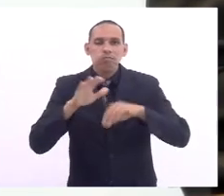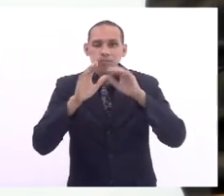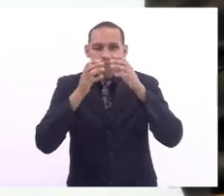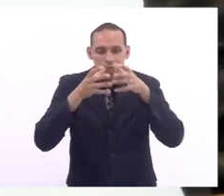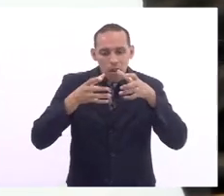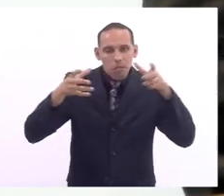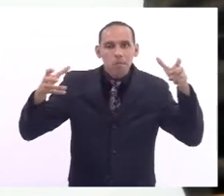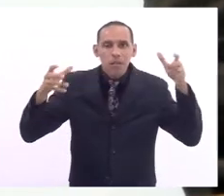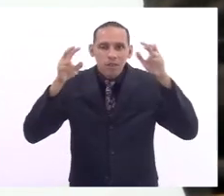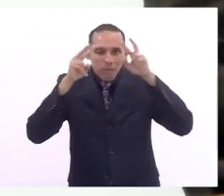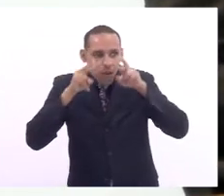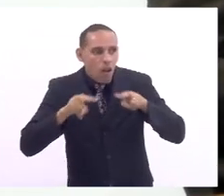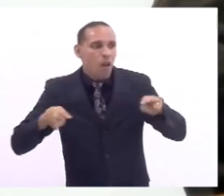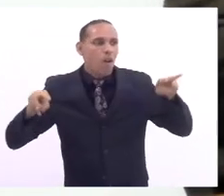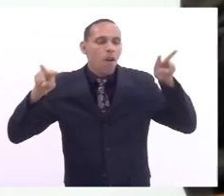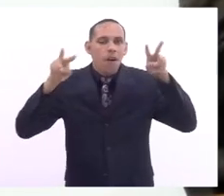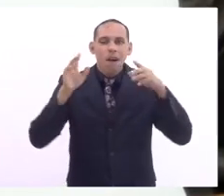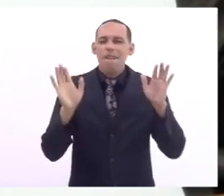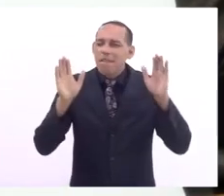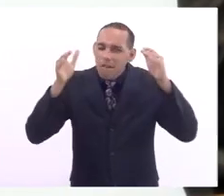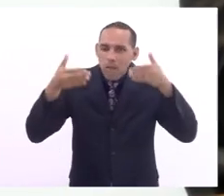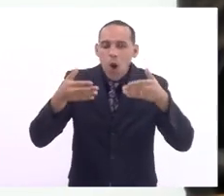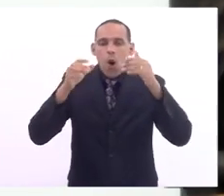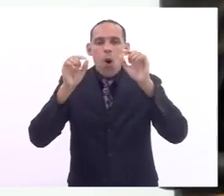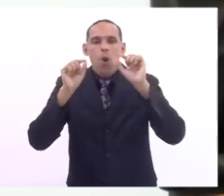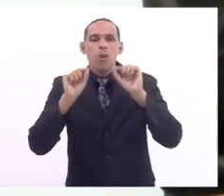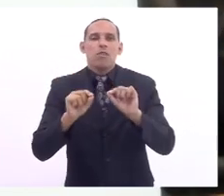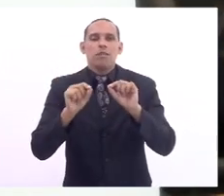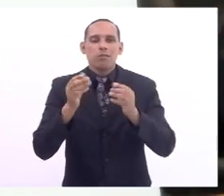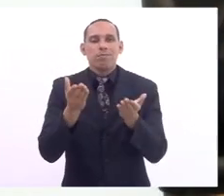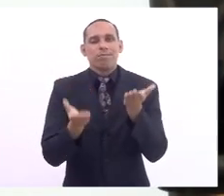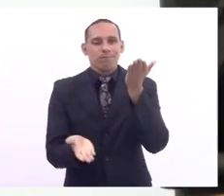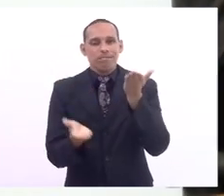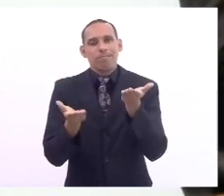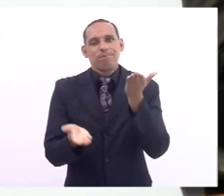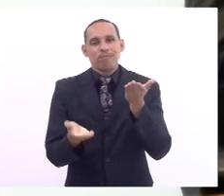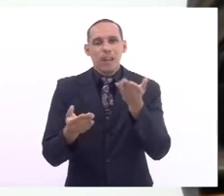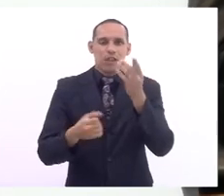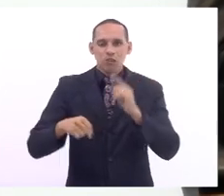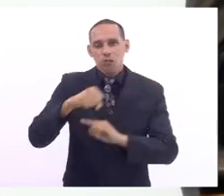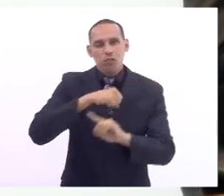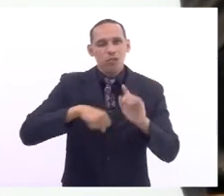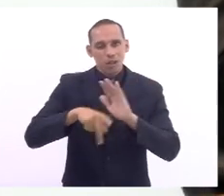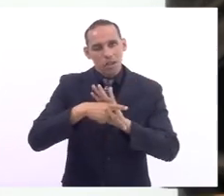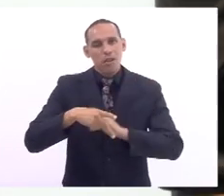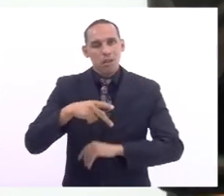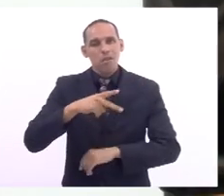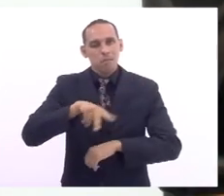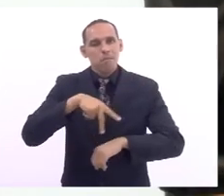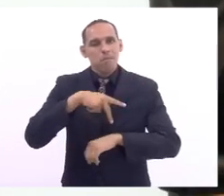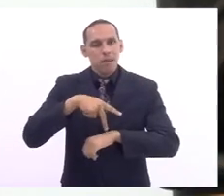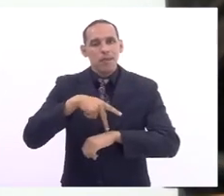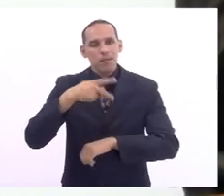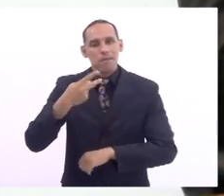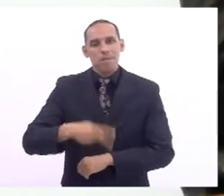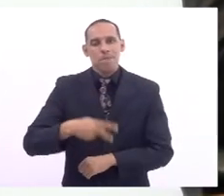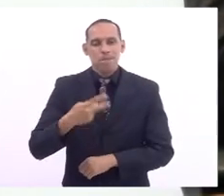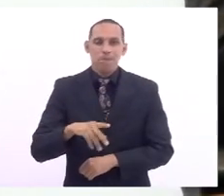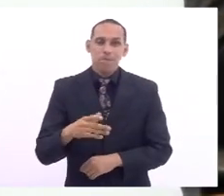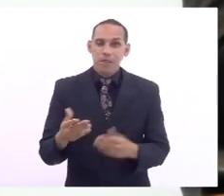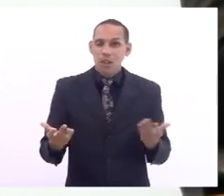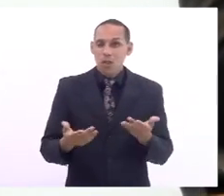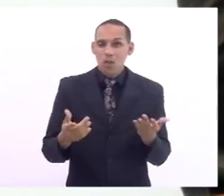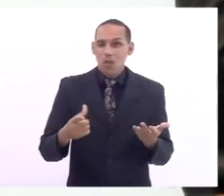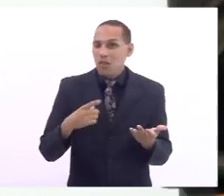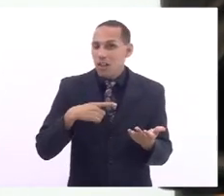focar naquele que é um dos principais problemas que a gente tem que é desigualdade social do nosso país né a ideia de que hoje a gente tá